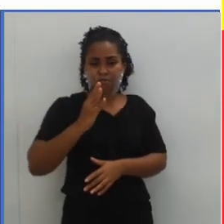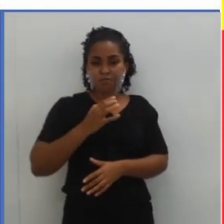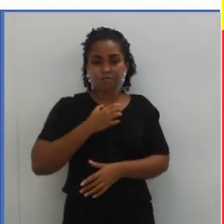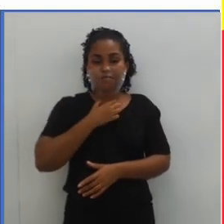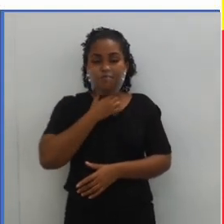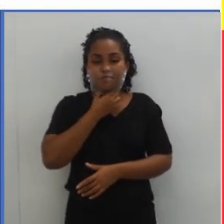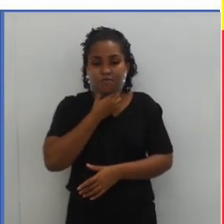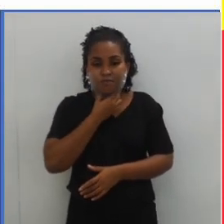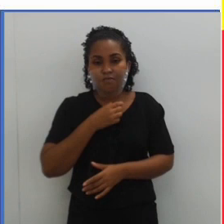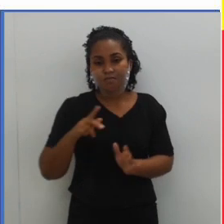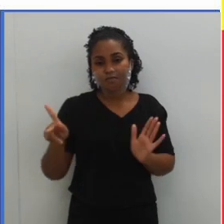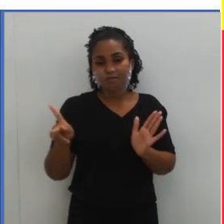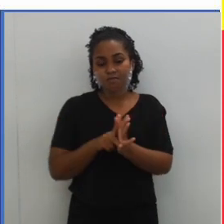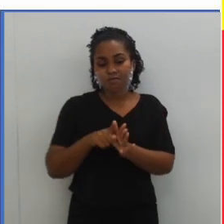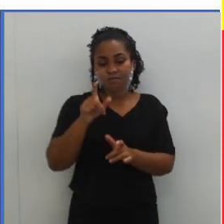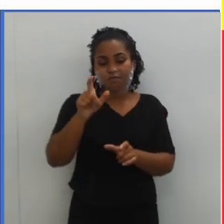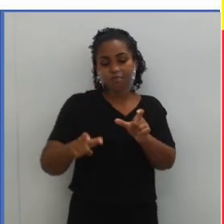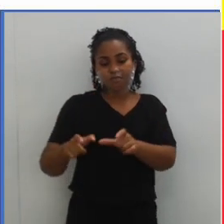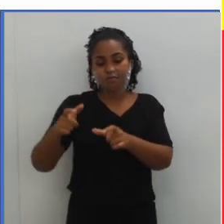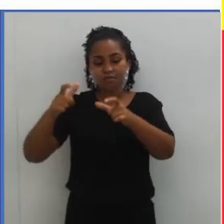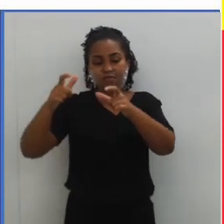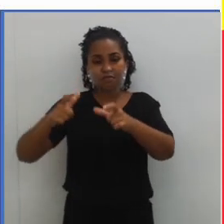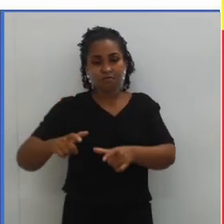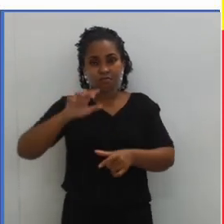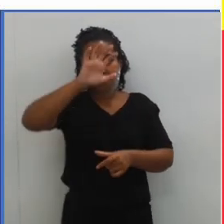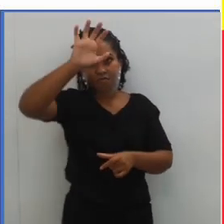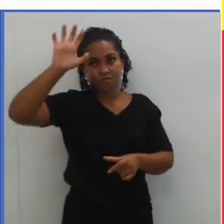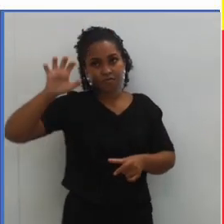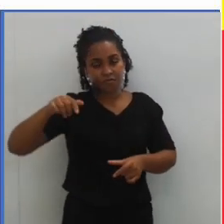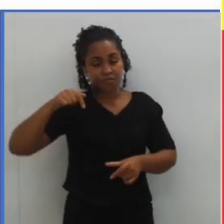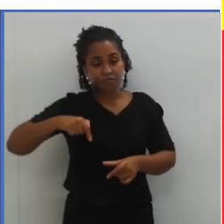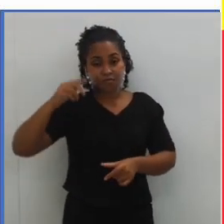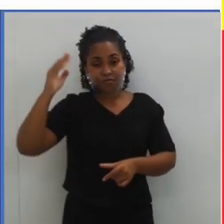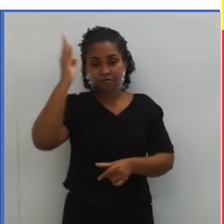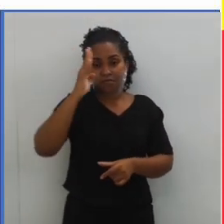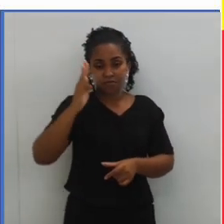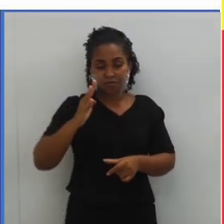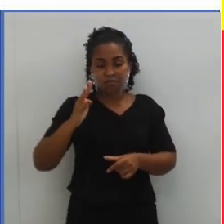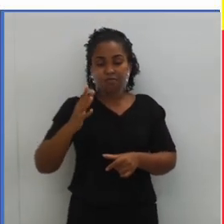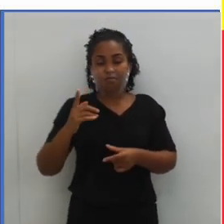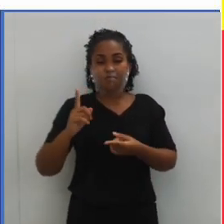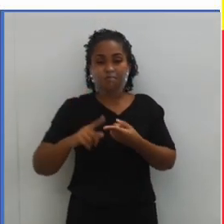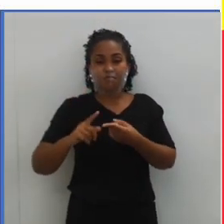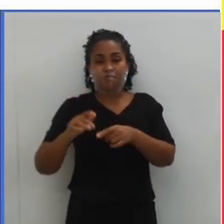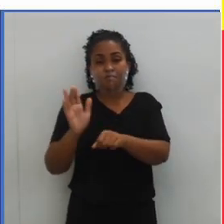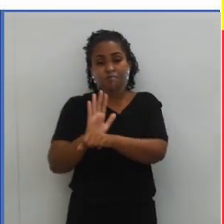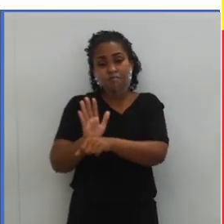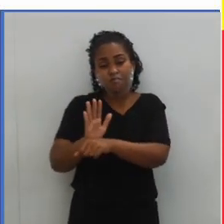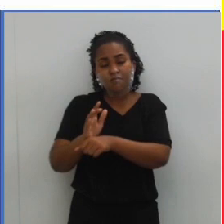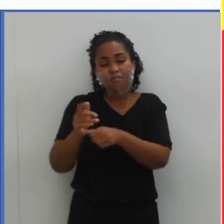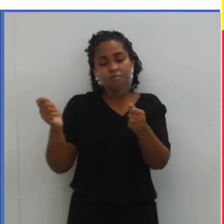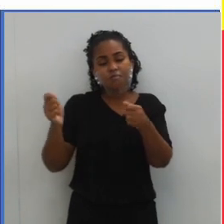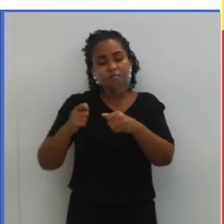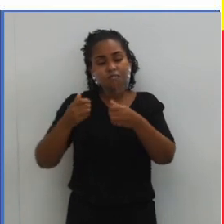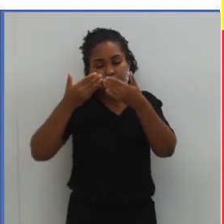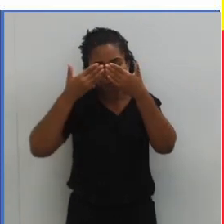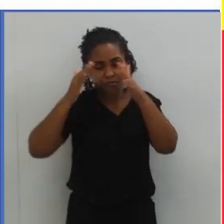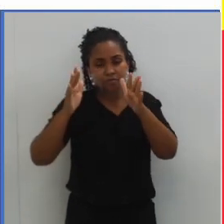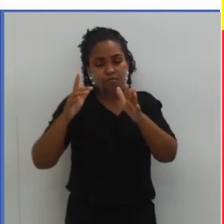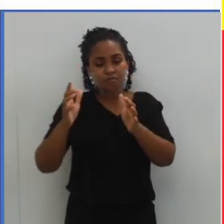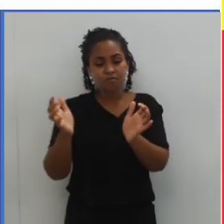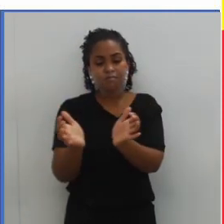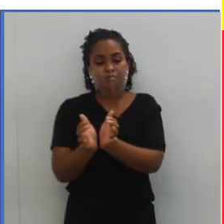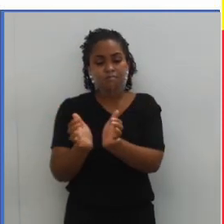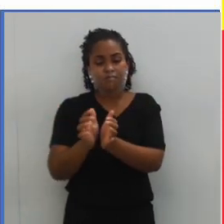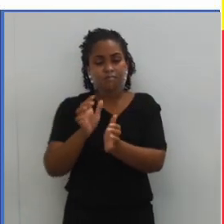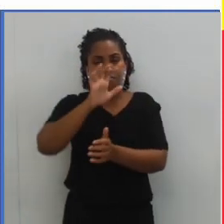sotaques regionais de cada lugar começou também a aparecer nas películas, né, e permitindo a visão sobre cada canto do